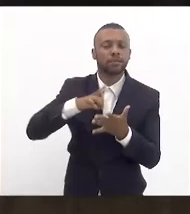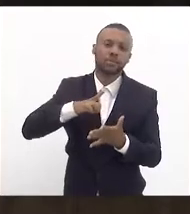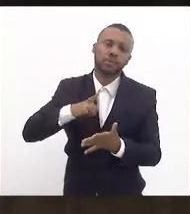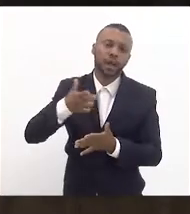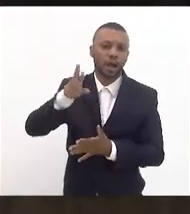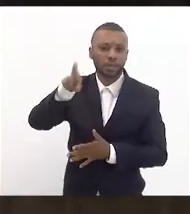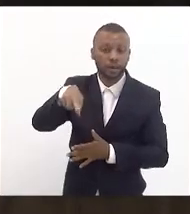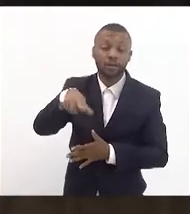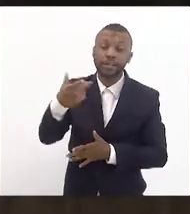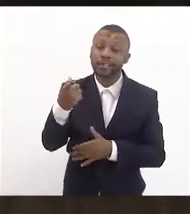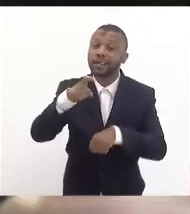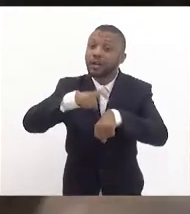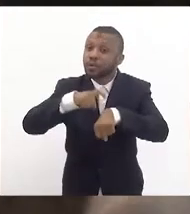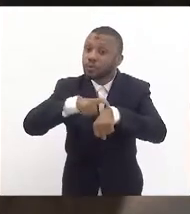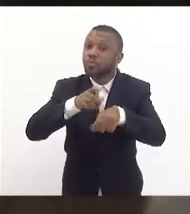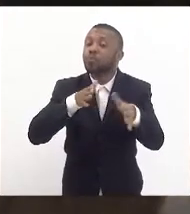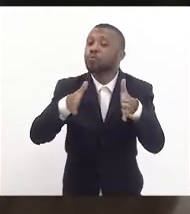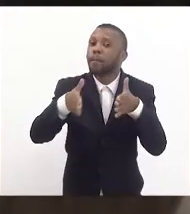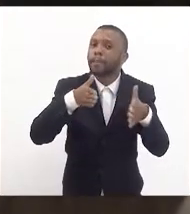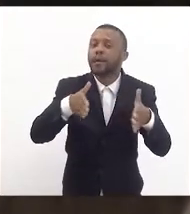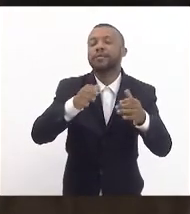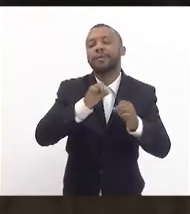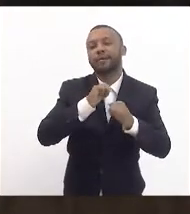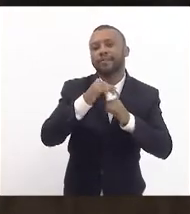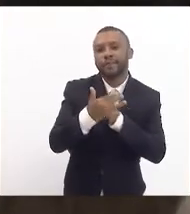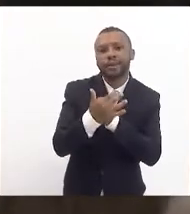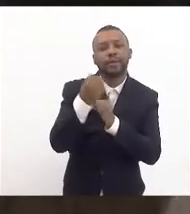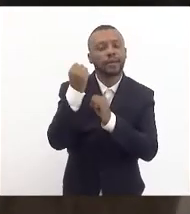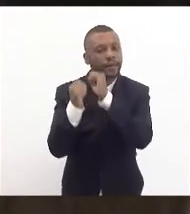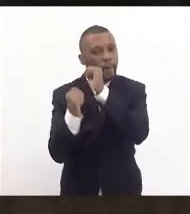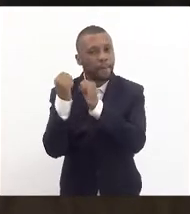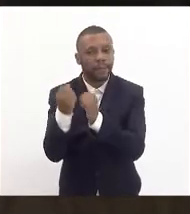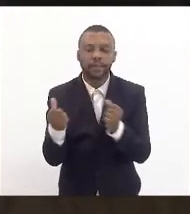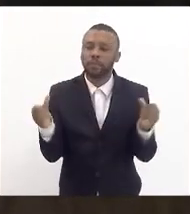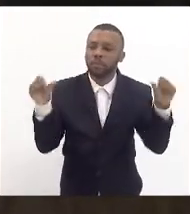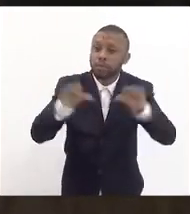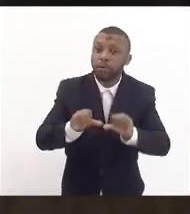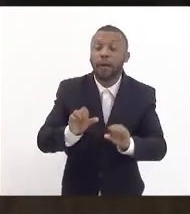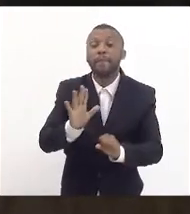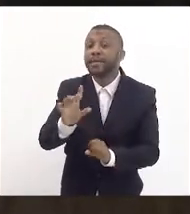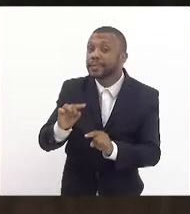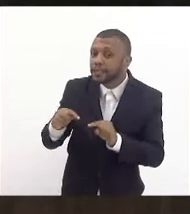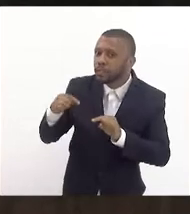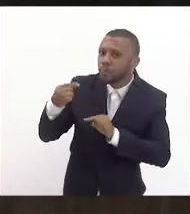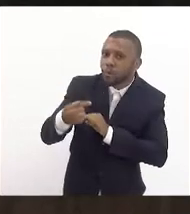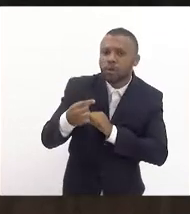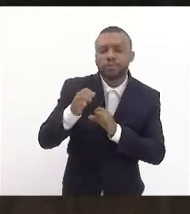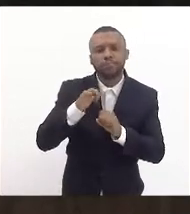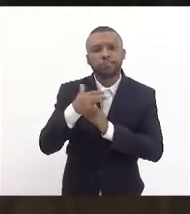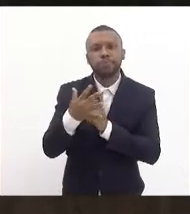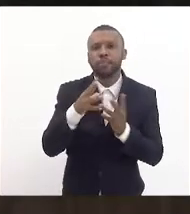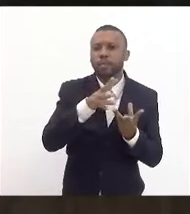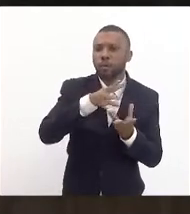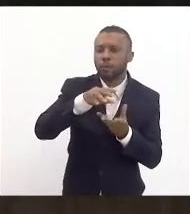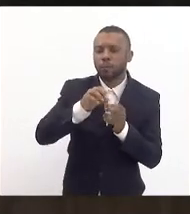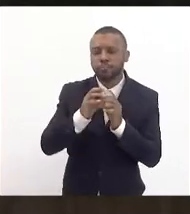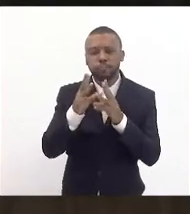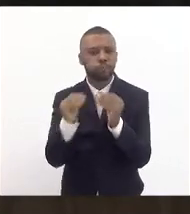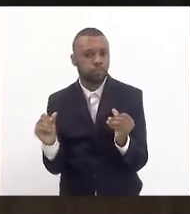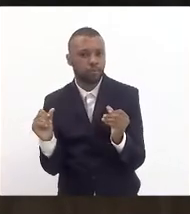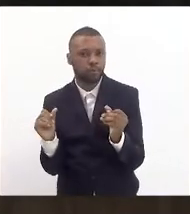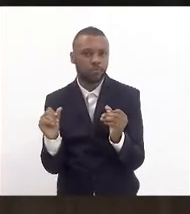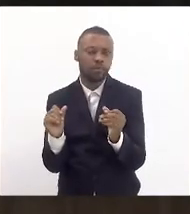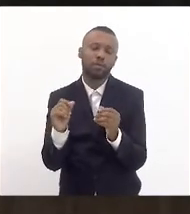empresas na Covid estavam quebradas, etc., mas que depois da Covid, Vossa Excelência iria pôr em pauta. Como saiu ontem